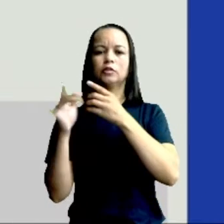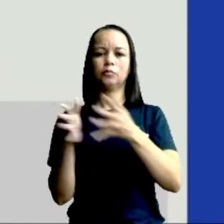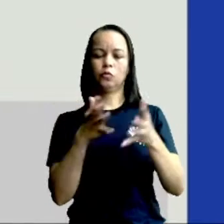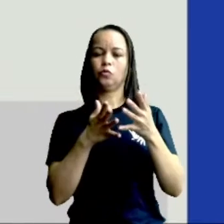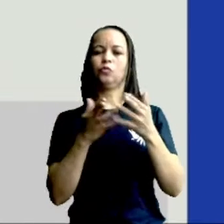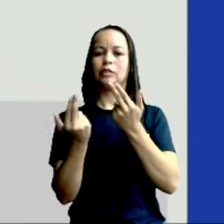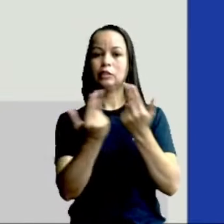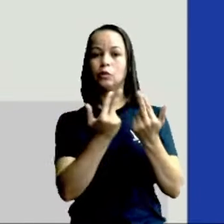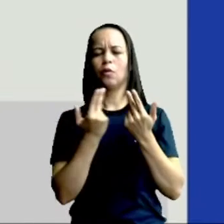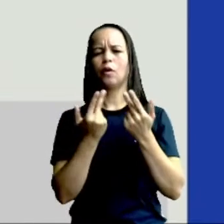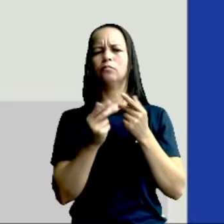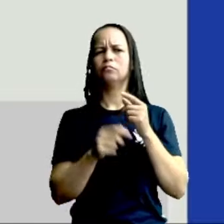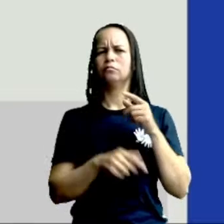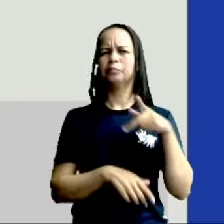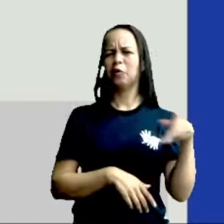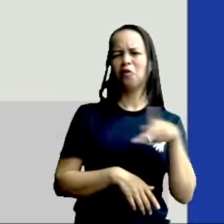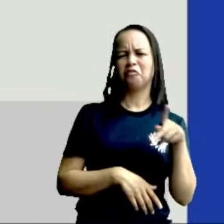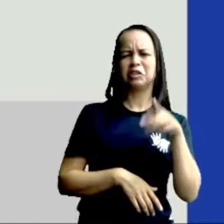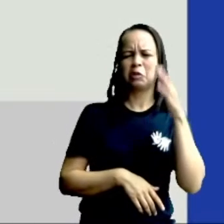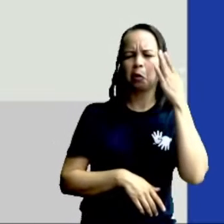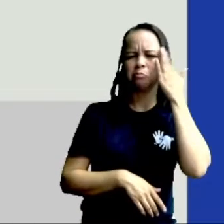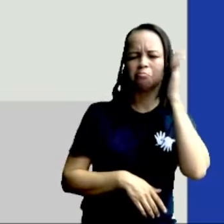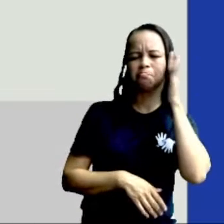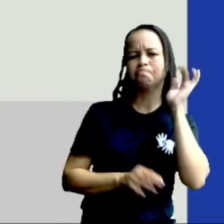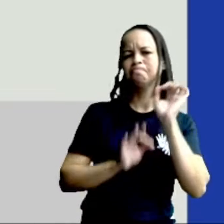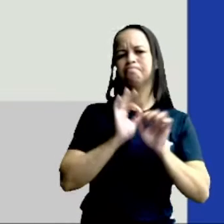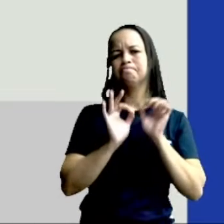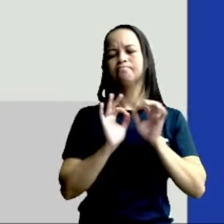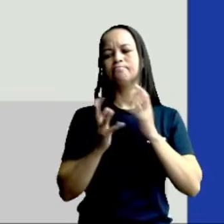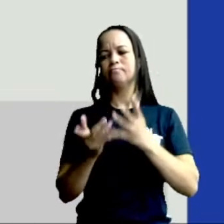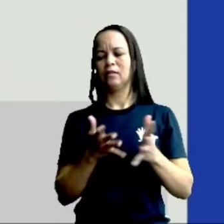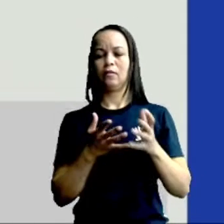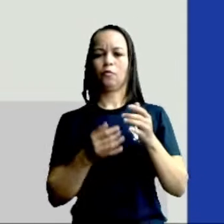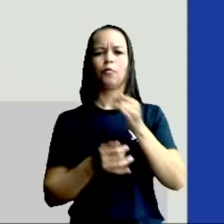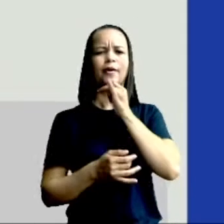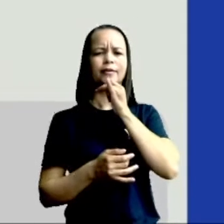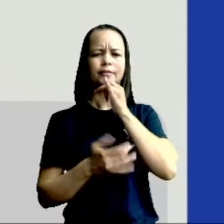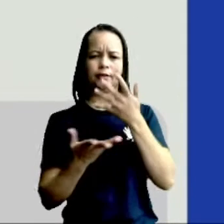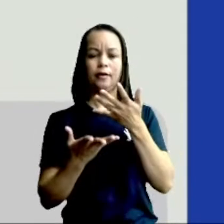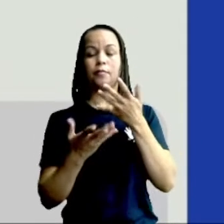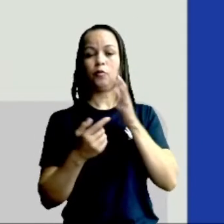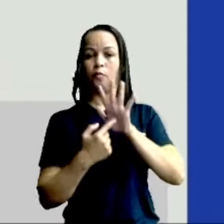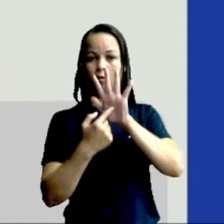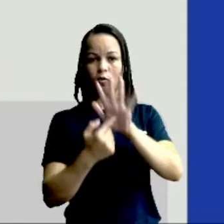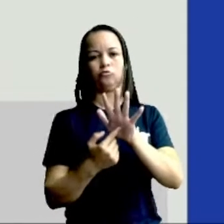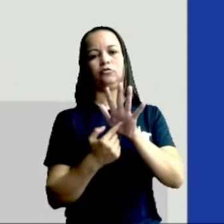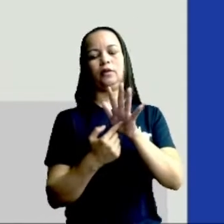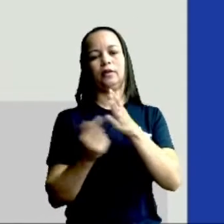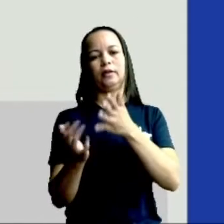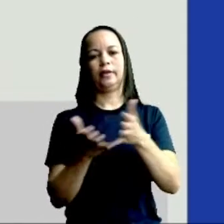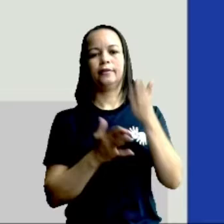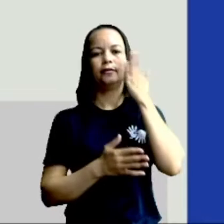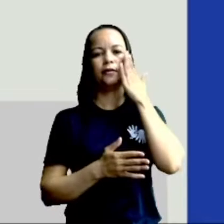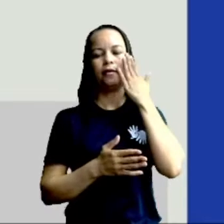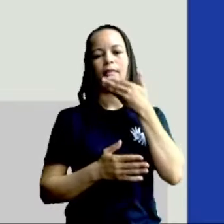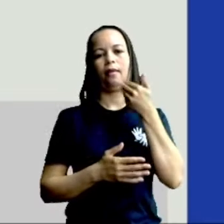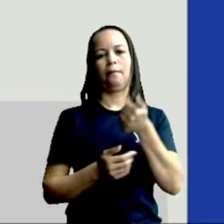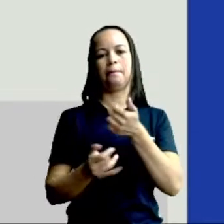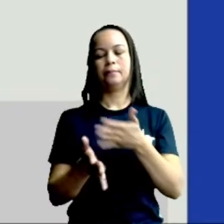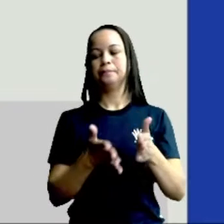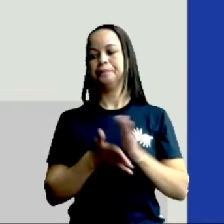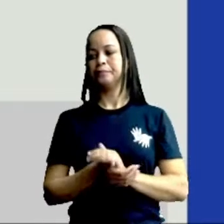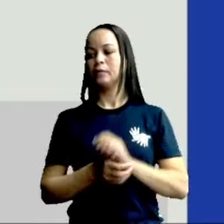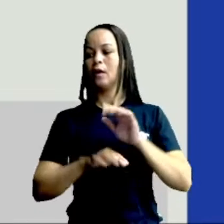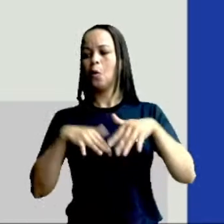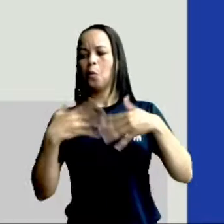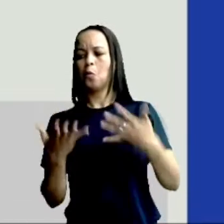mesmo tempo. Professor, não entendi nada. Vamos mostrar um exemplo. Acho que com o exemplo a gente entende melhor. Qual